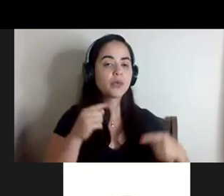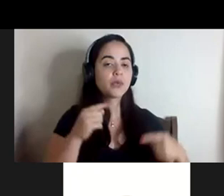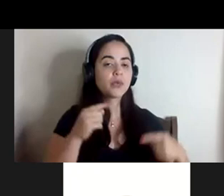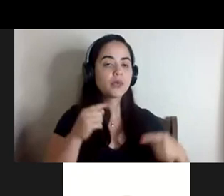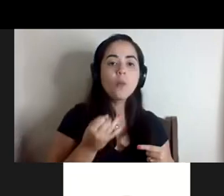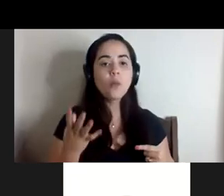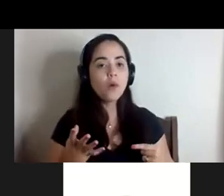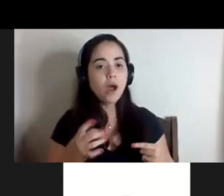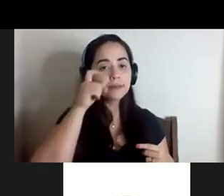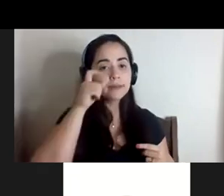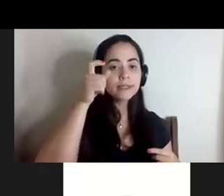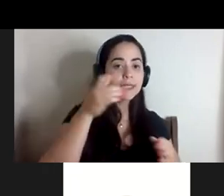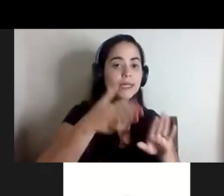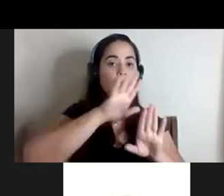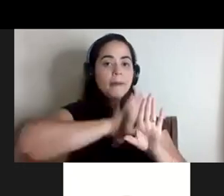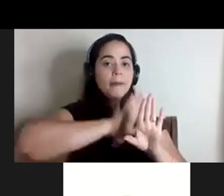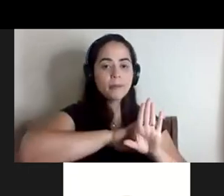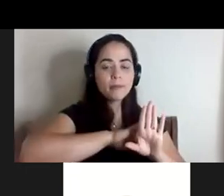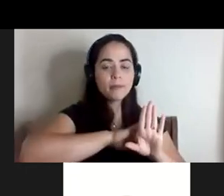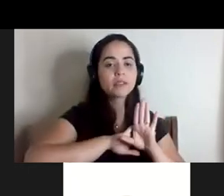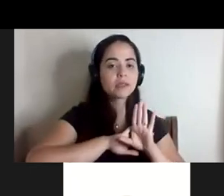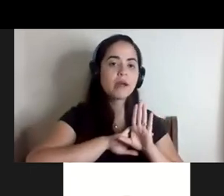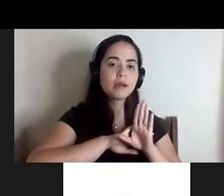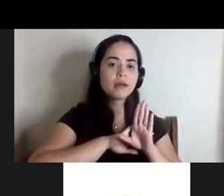estão por detrás